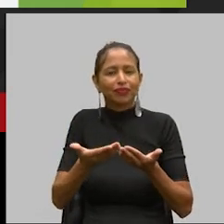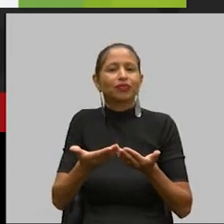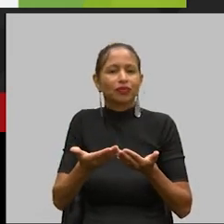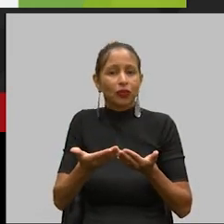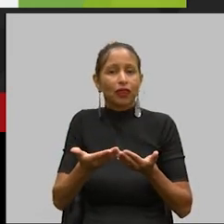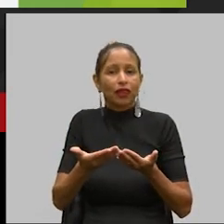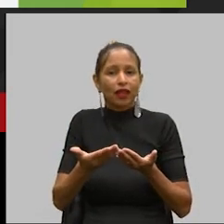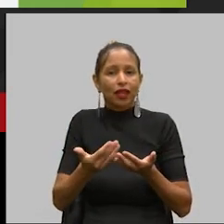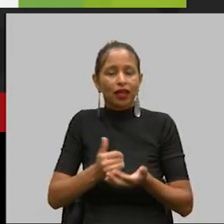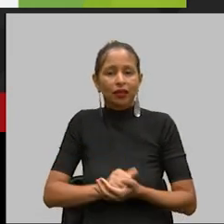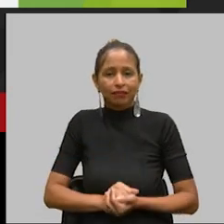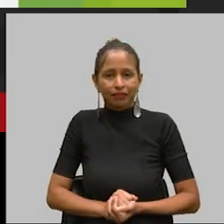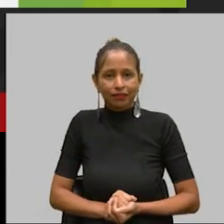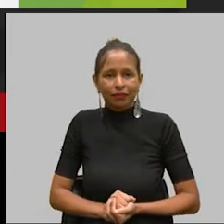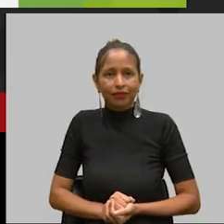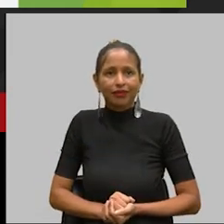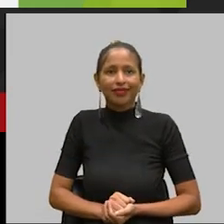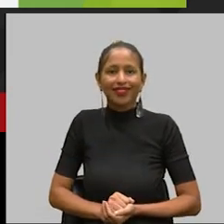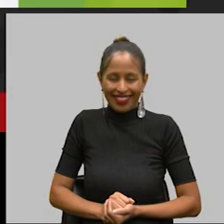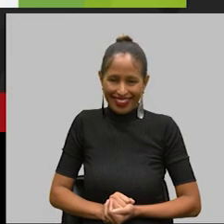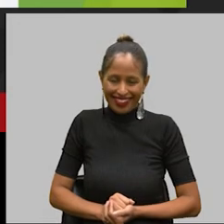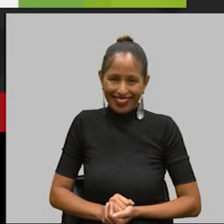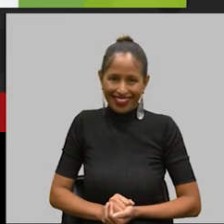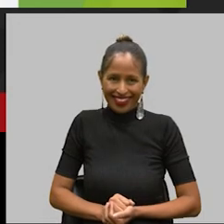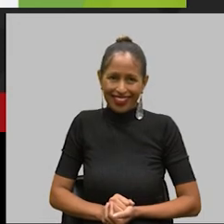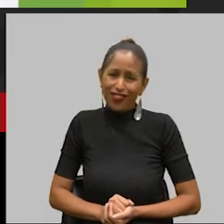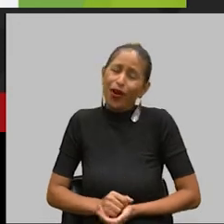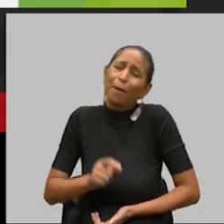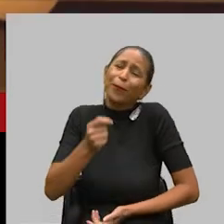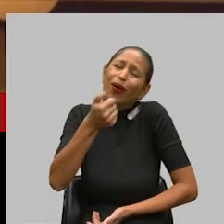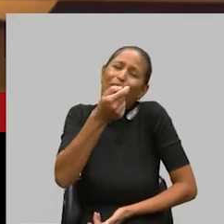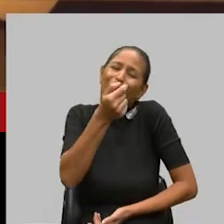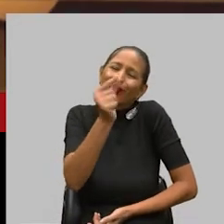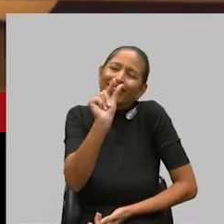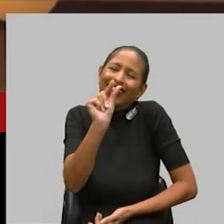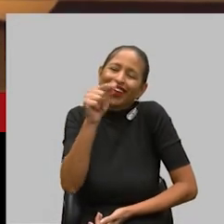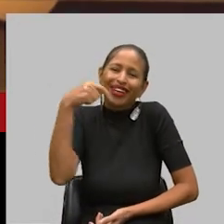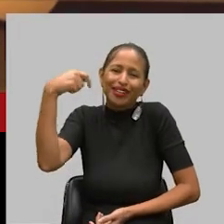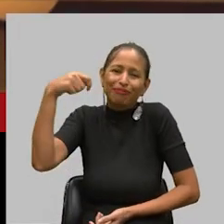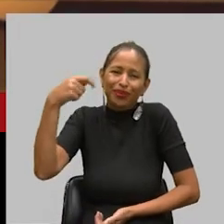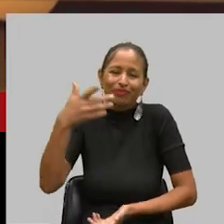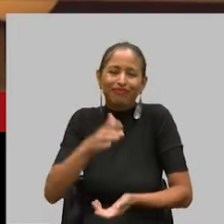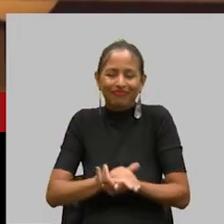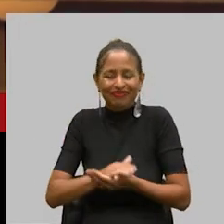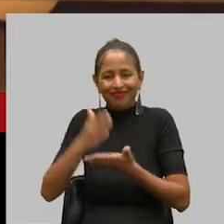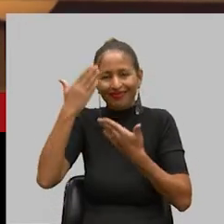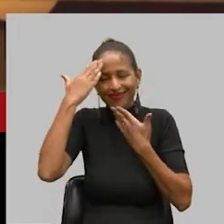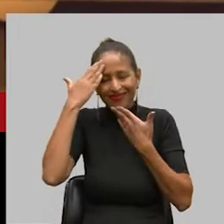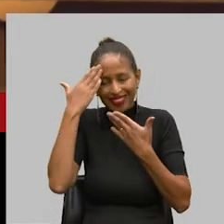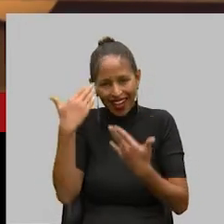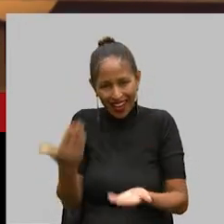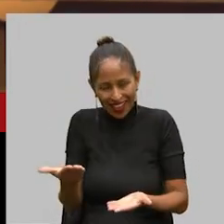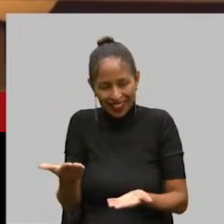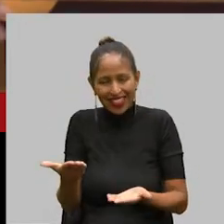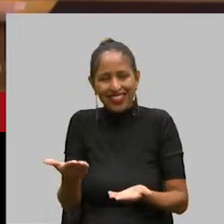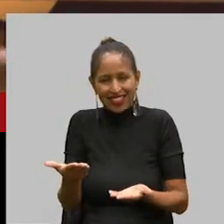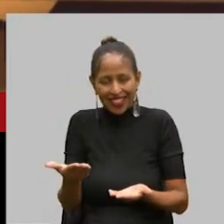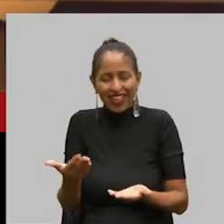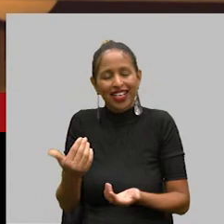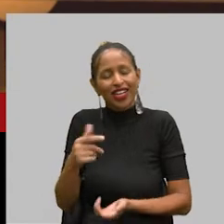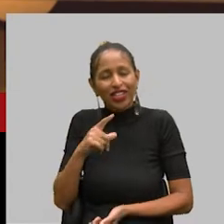eh já esgotou o tempo foi tão pouco né mas agradecer muito de de